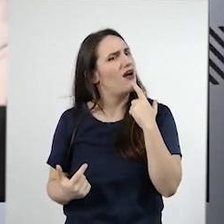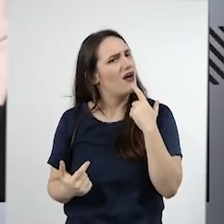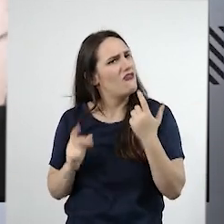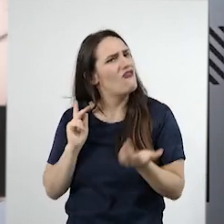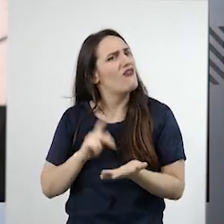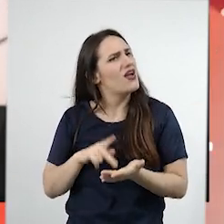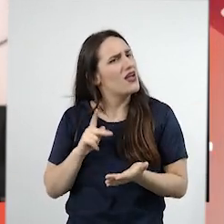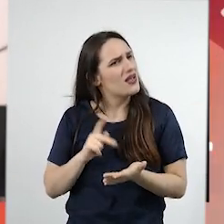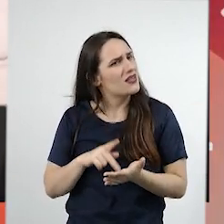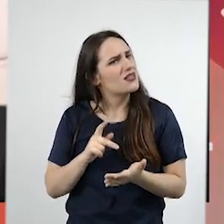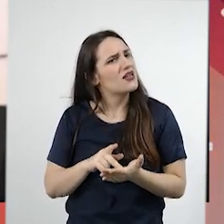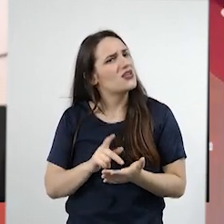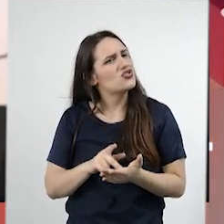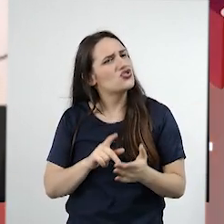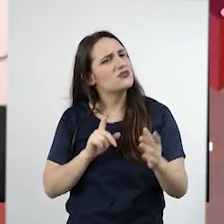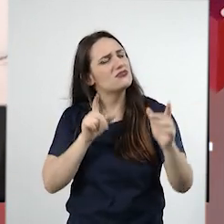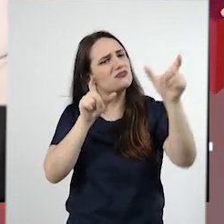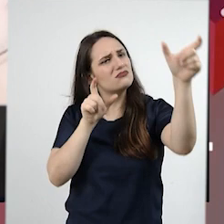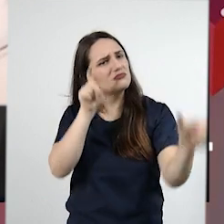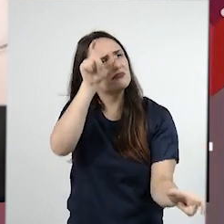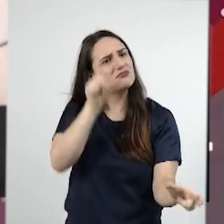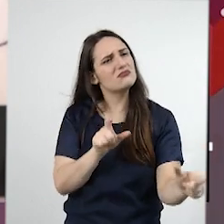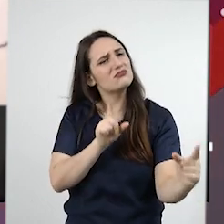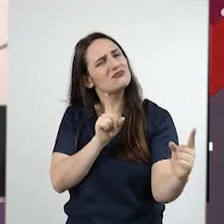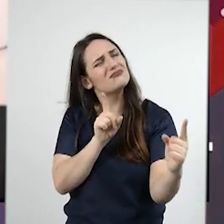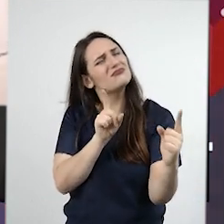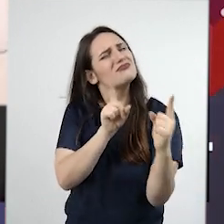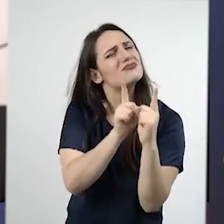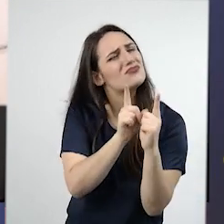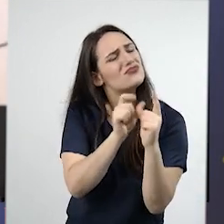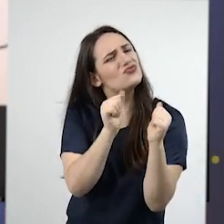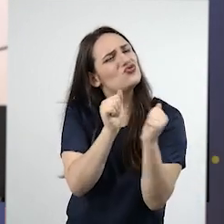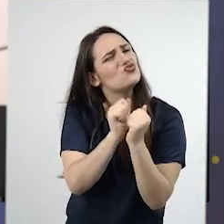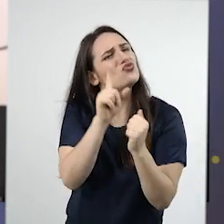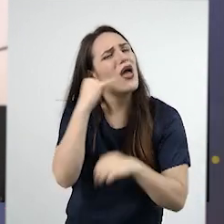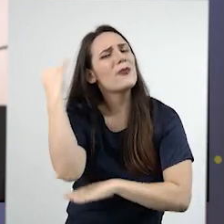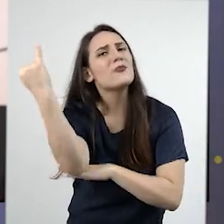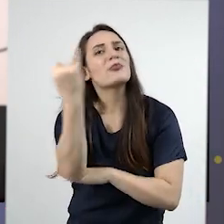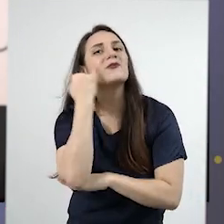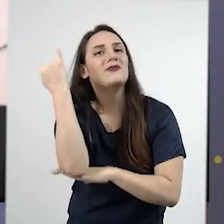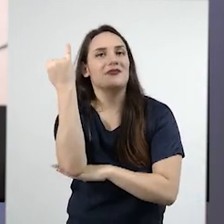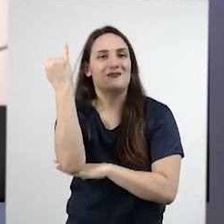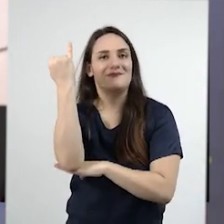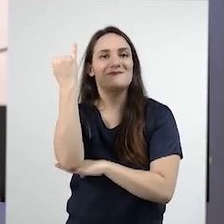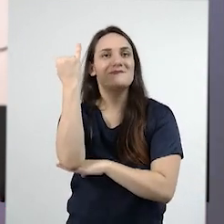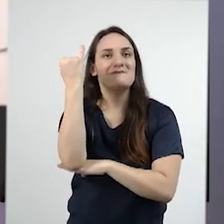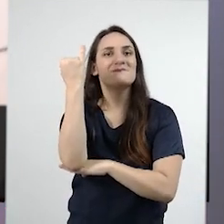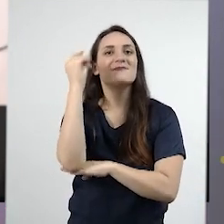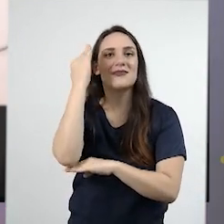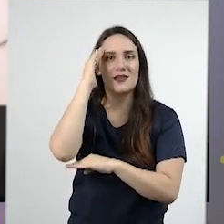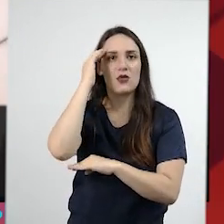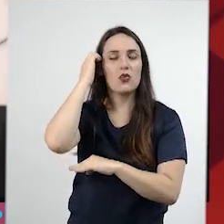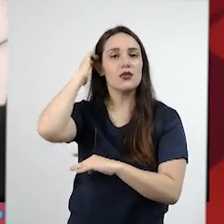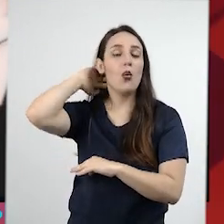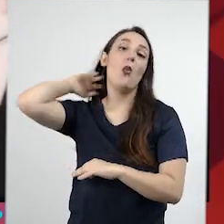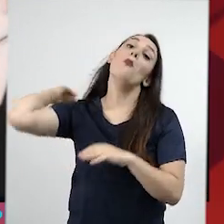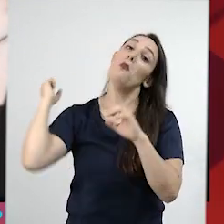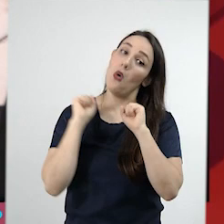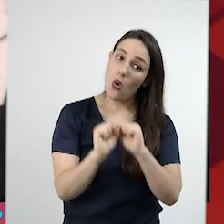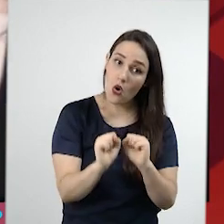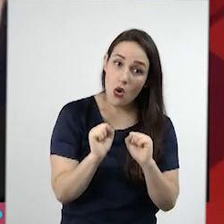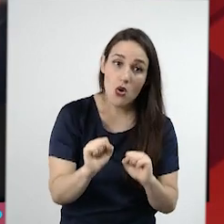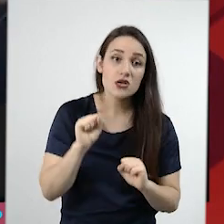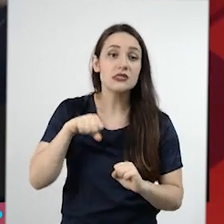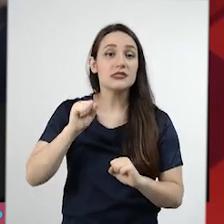o quanto presencial nos faz falta e o quanto presencial é importante. Então, eu vejo assim, que pode impactar muito,